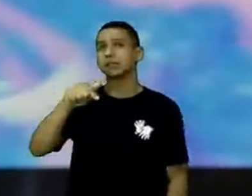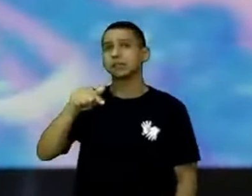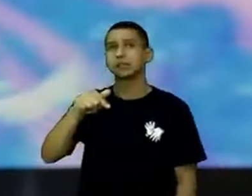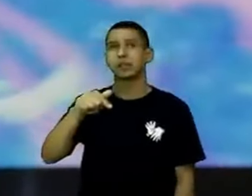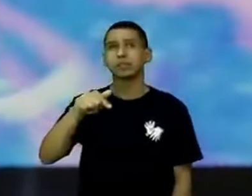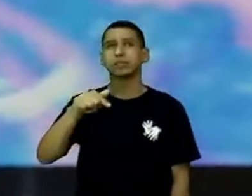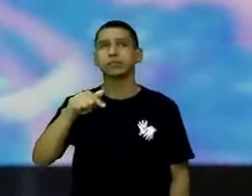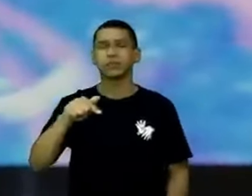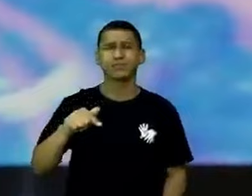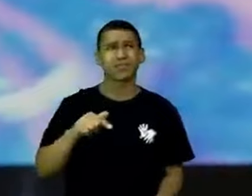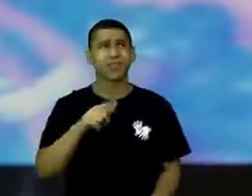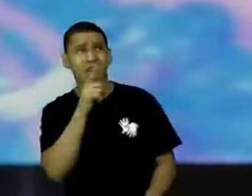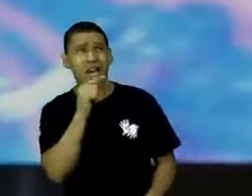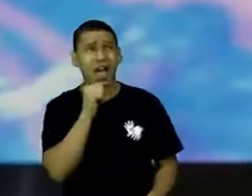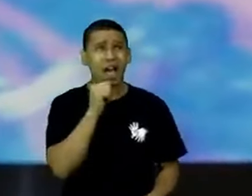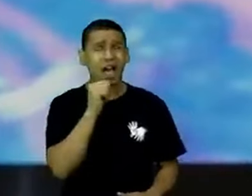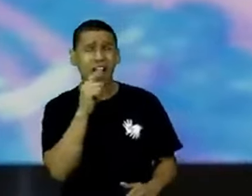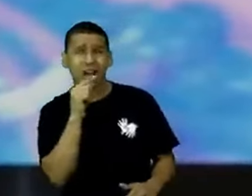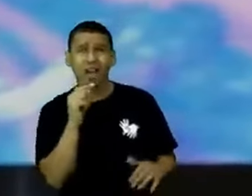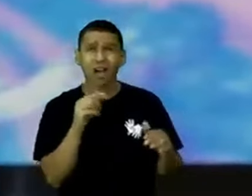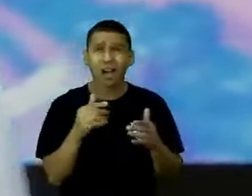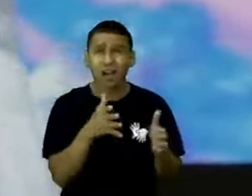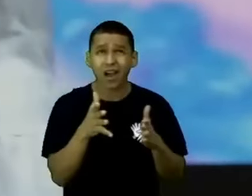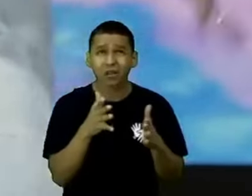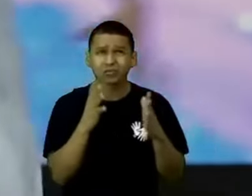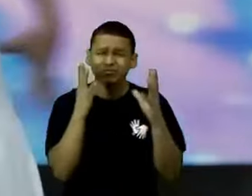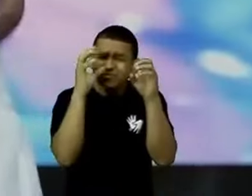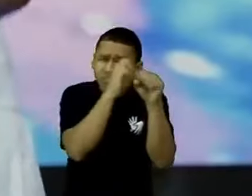terra meio, a água meio turva. Aí Naamã, na